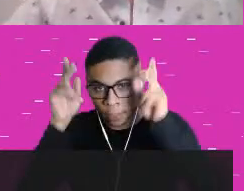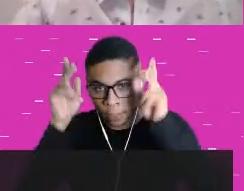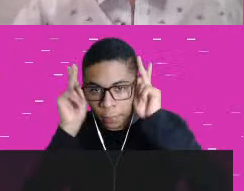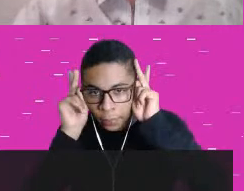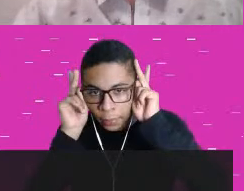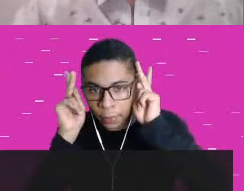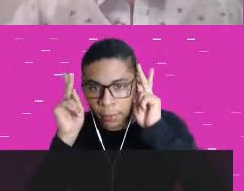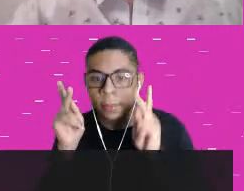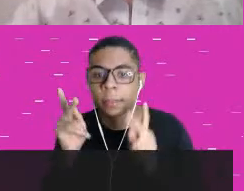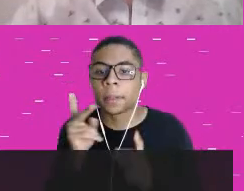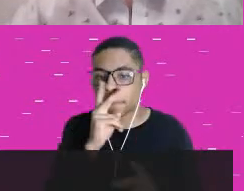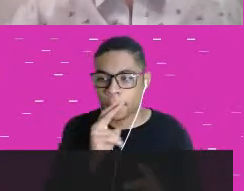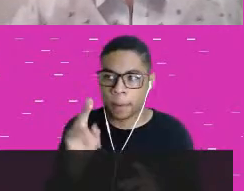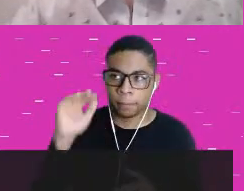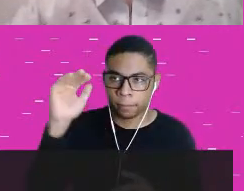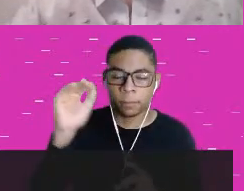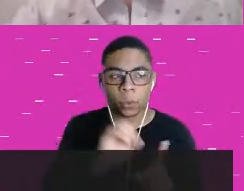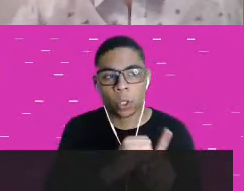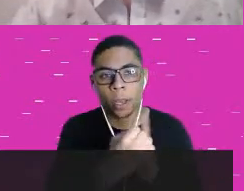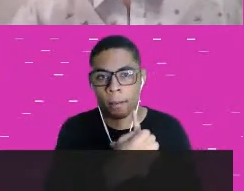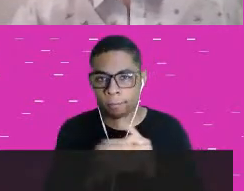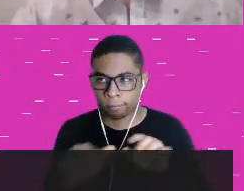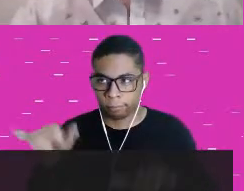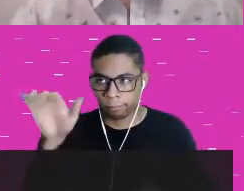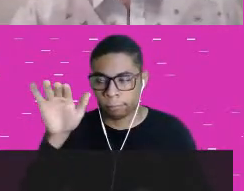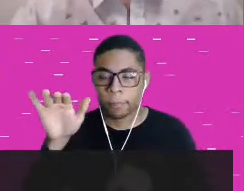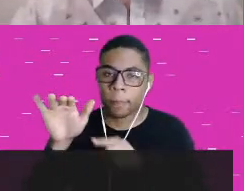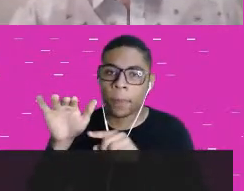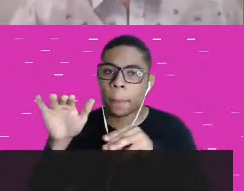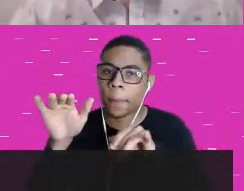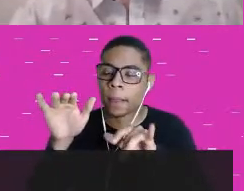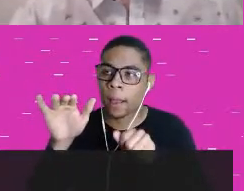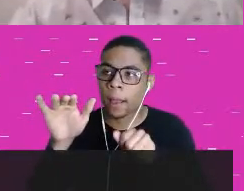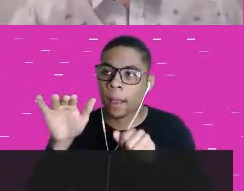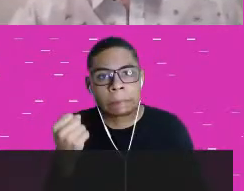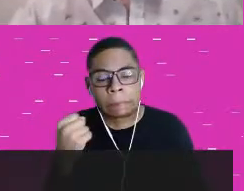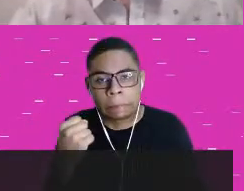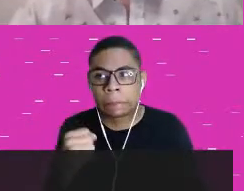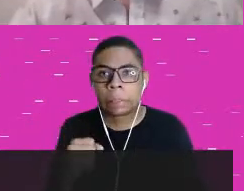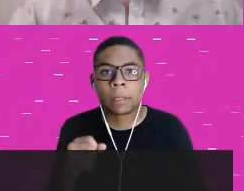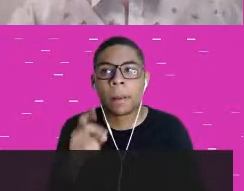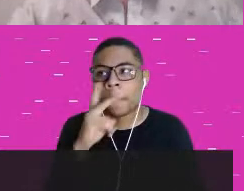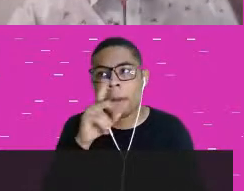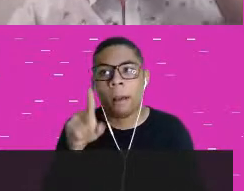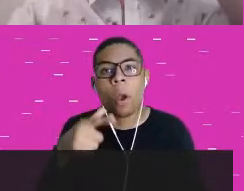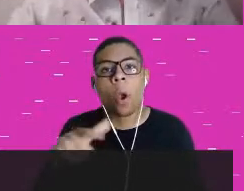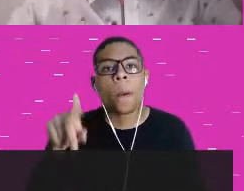Medeia era uma bárbara. A Medeia é uma estrangeira,